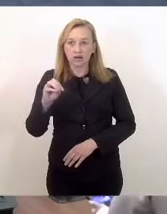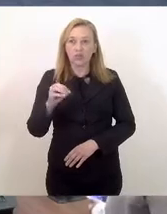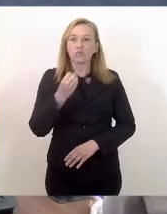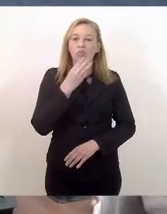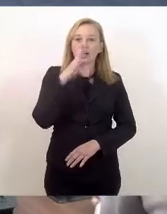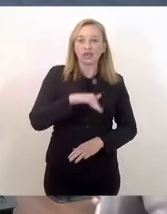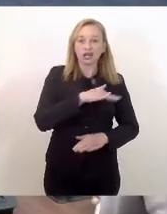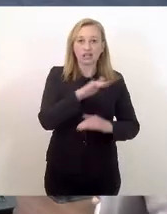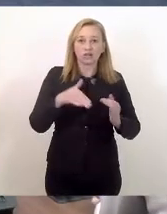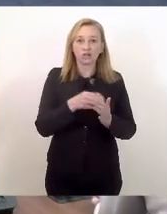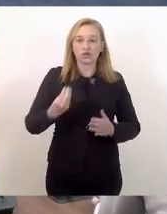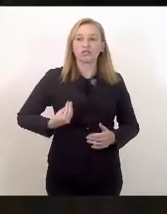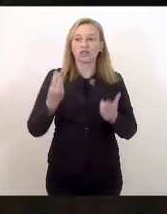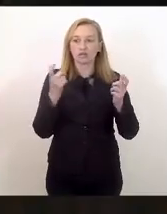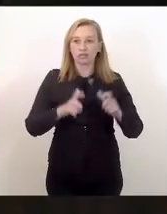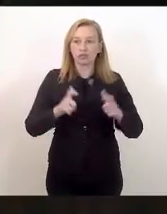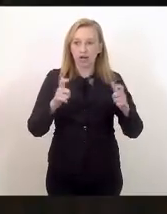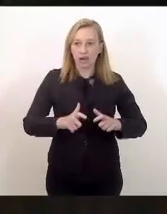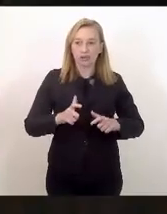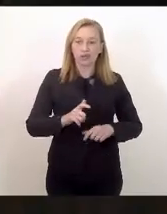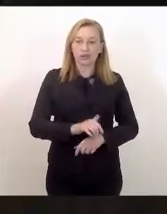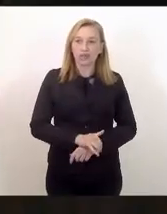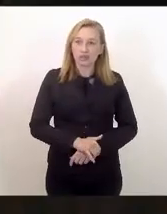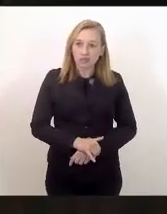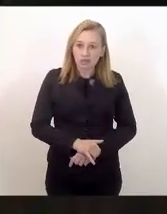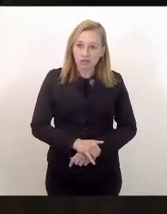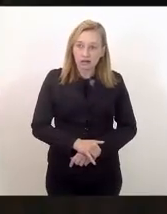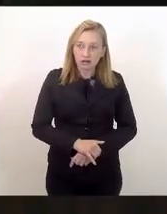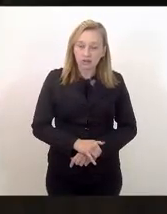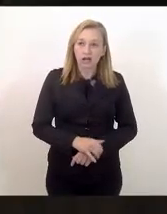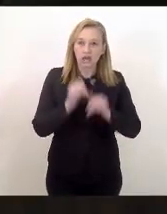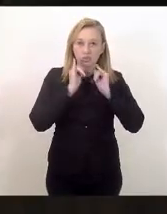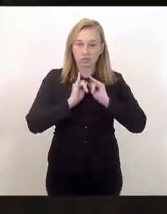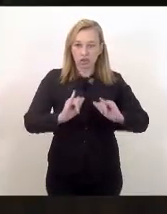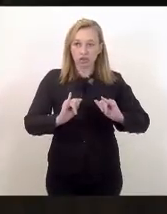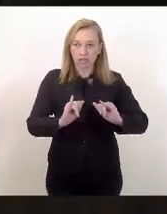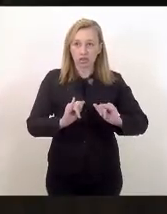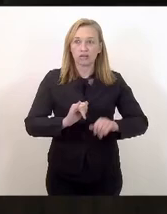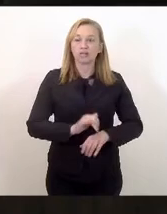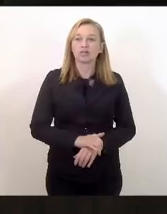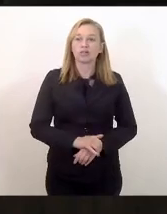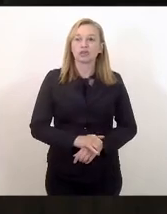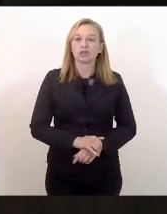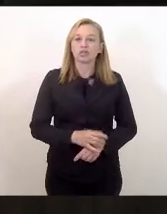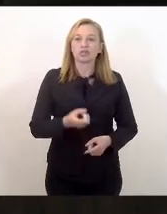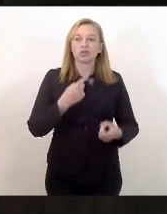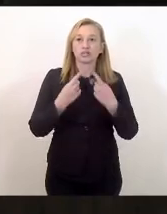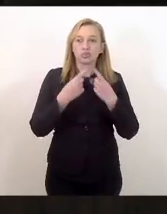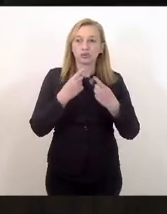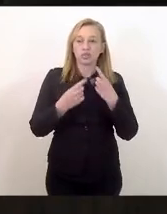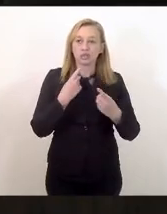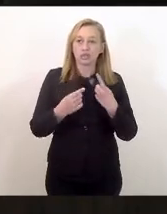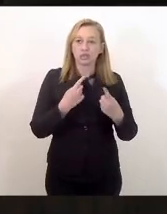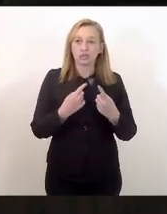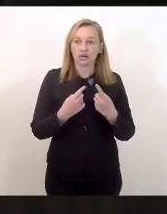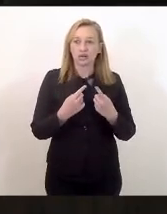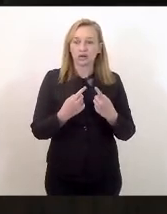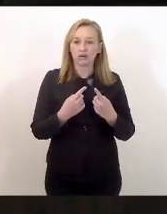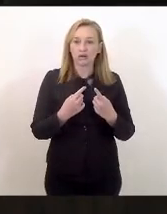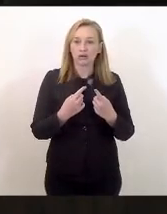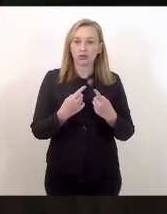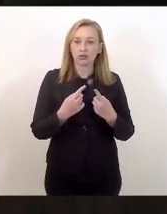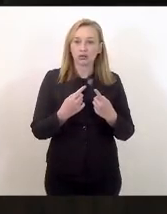no plenário, deputados, deputados e assessores. Anuncio. Anuncio. Em regime de urgência. Em regime de